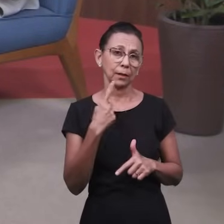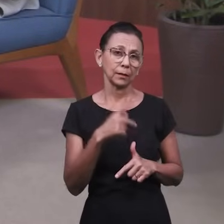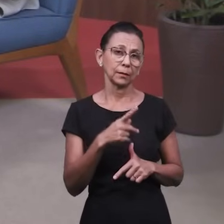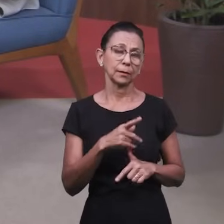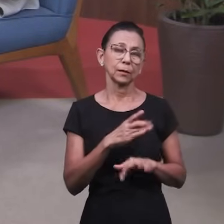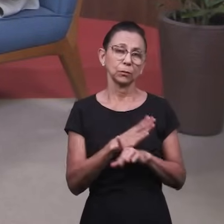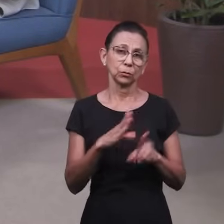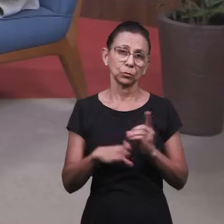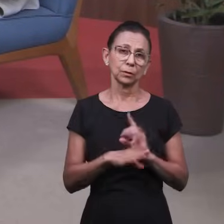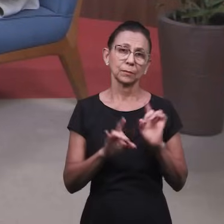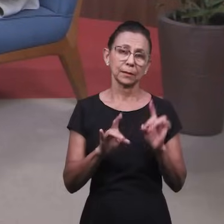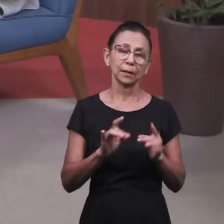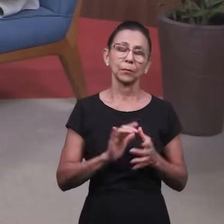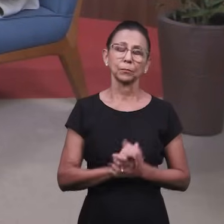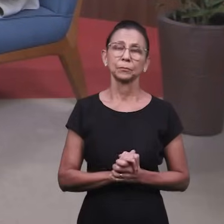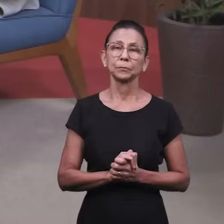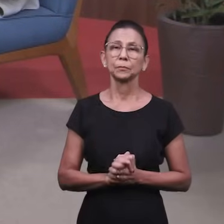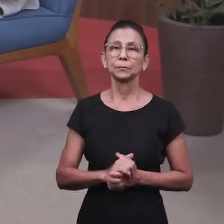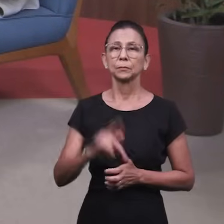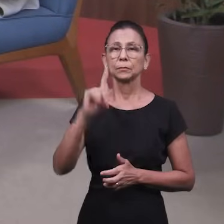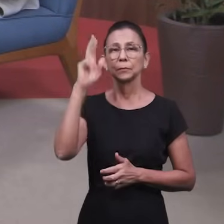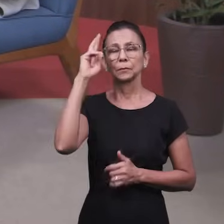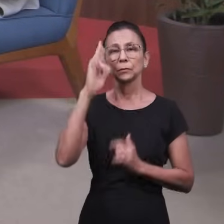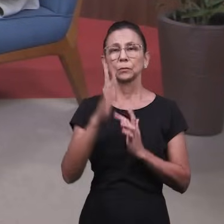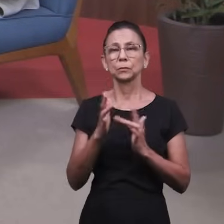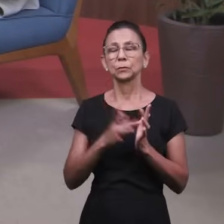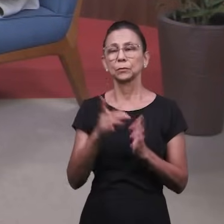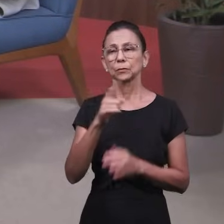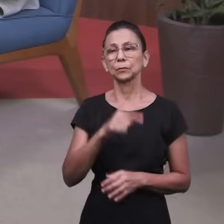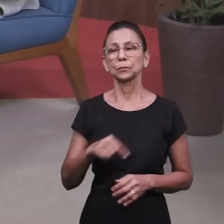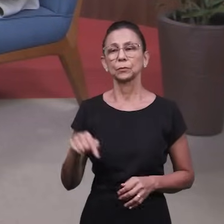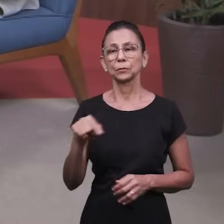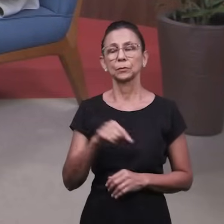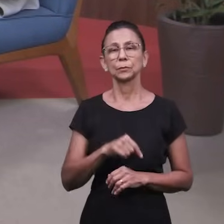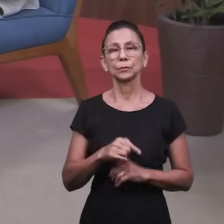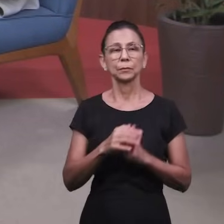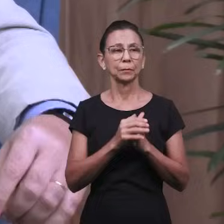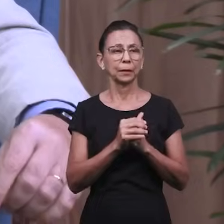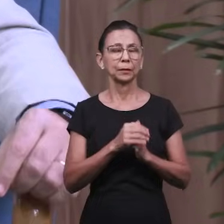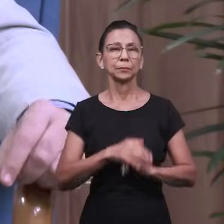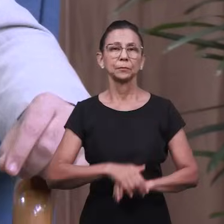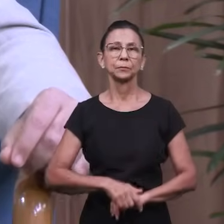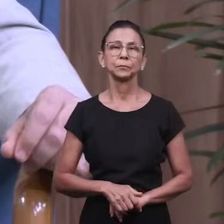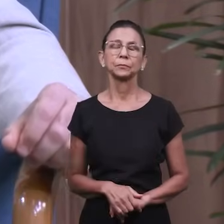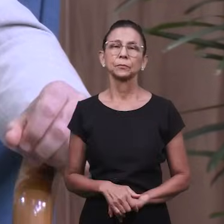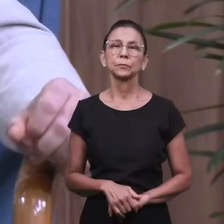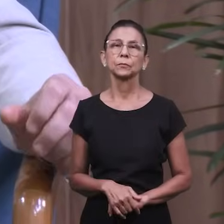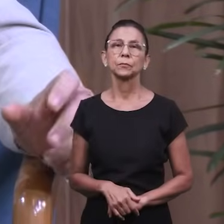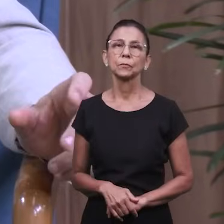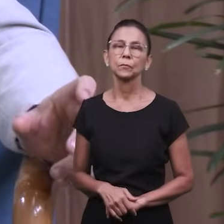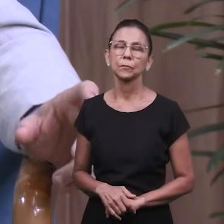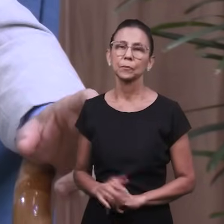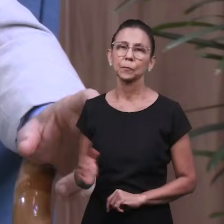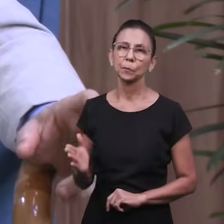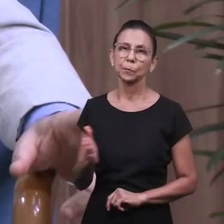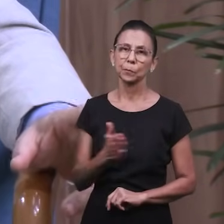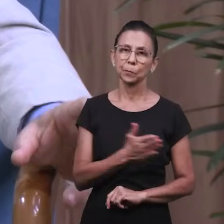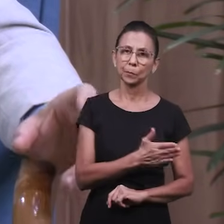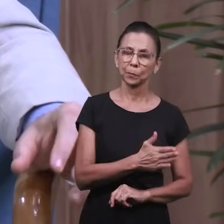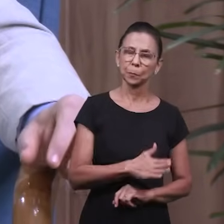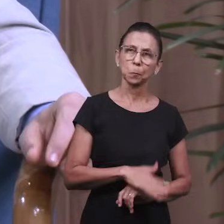especial. Então, Josias, a paz do Senhor a todos, queridos. Amém. Um dos valores que tem